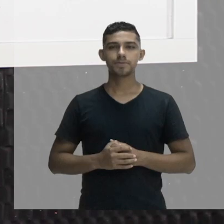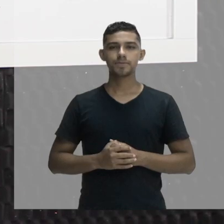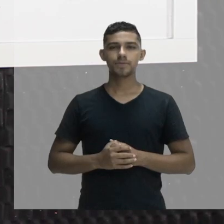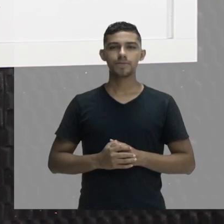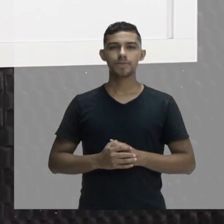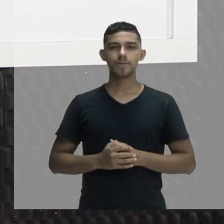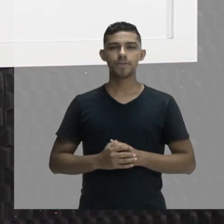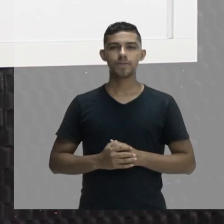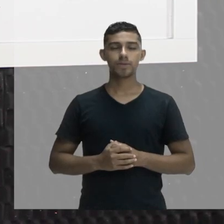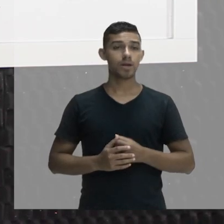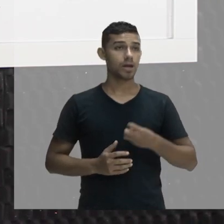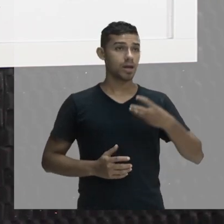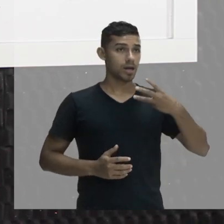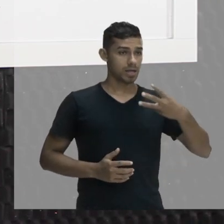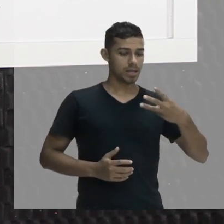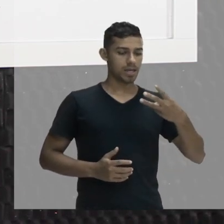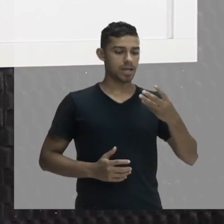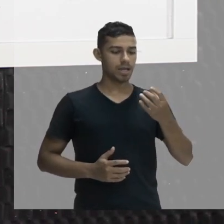essa conta vai dar